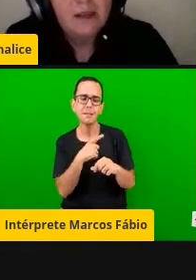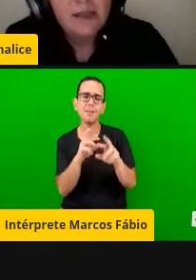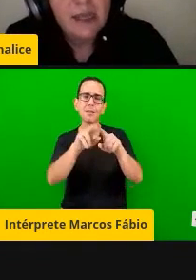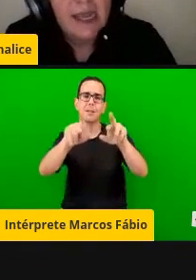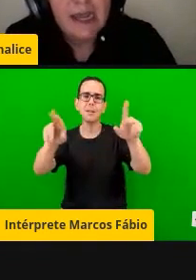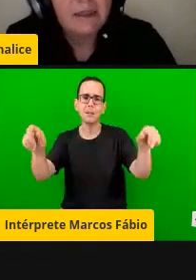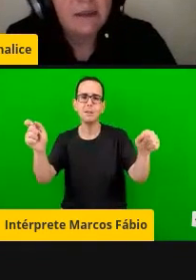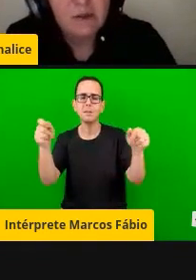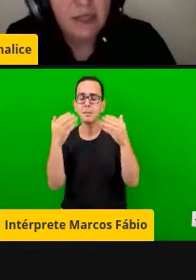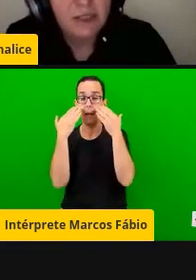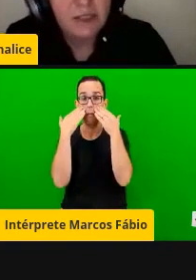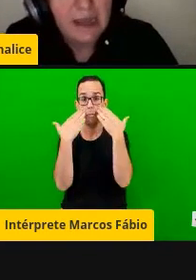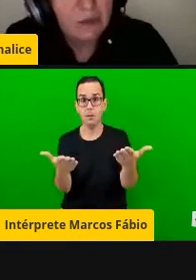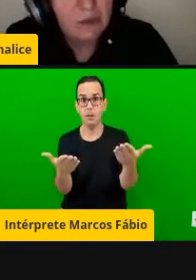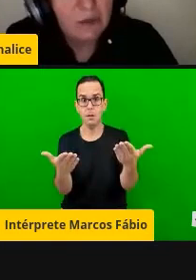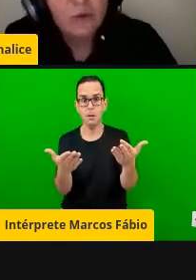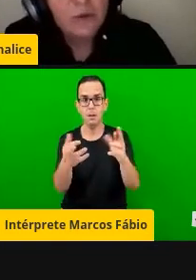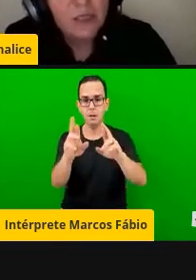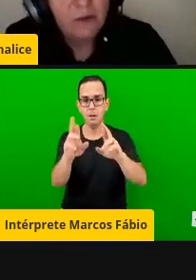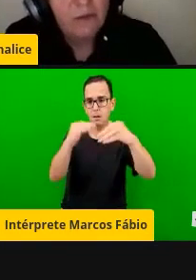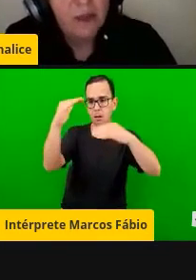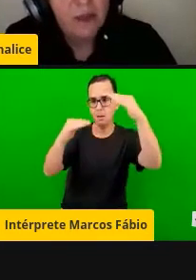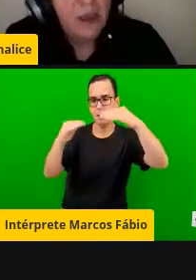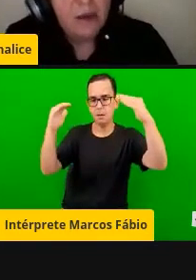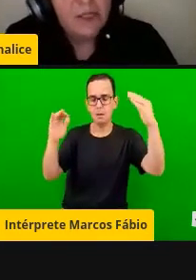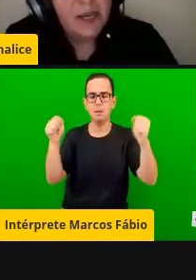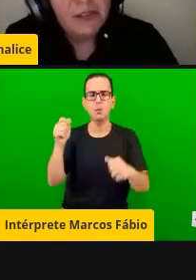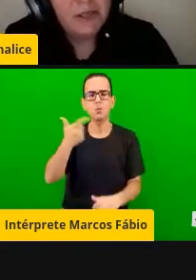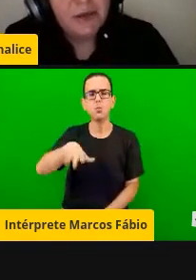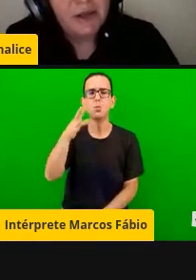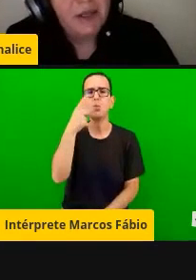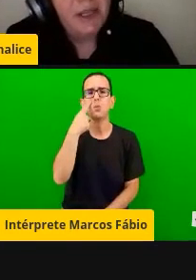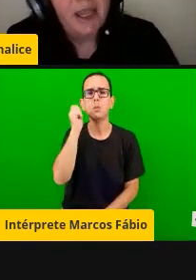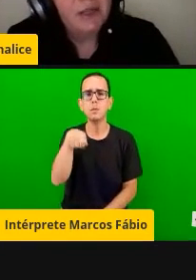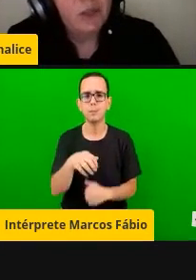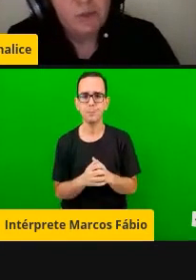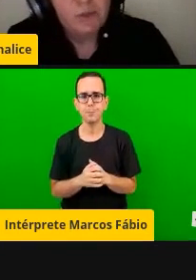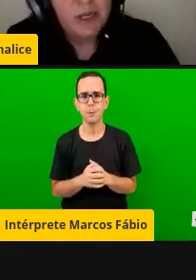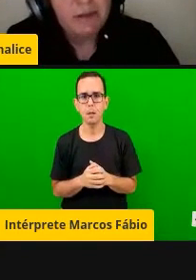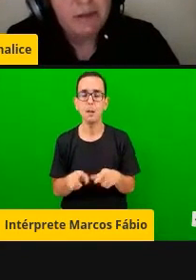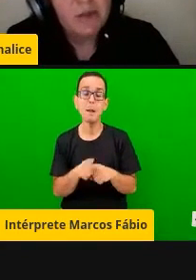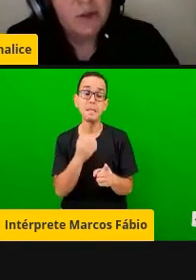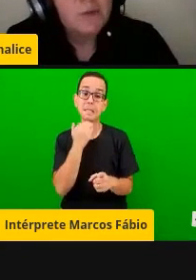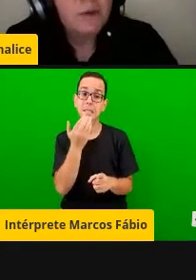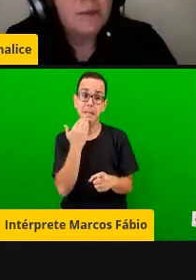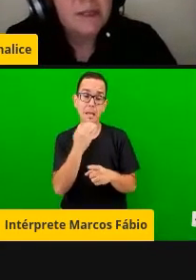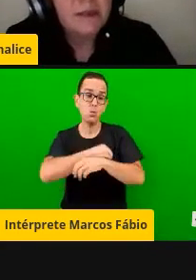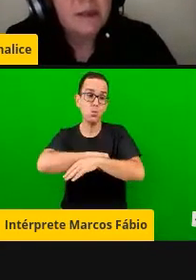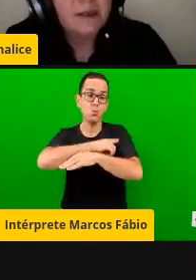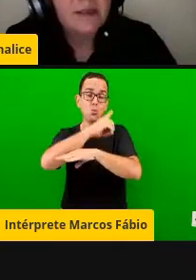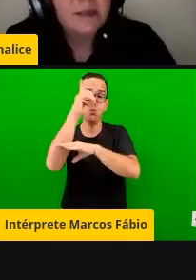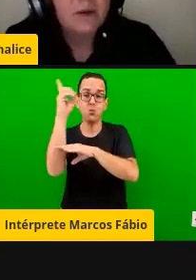Está escancarada a desigualdade, isso está claro, todo mundo conseguiu ver. Mas, gente, ninguém da noite para o dia vai resolver os